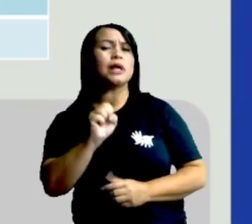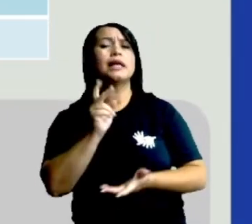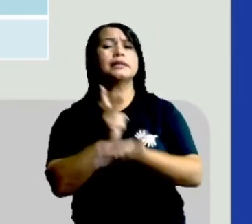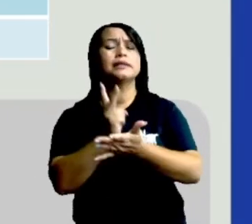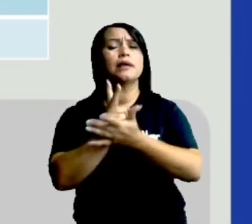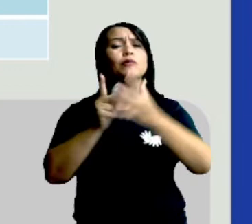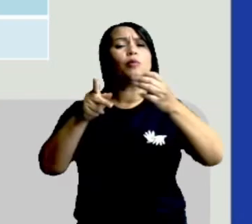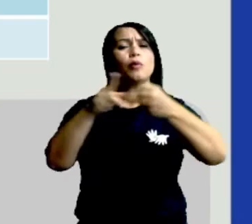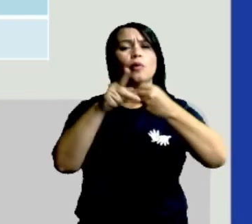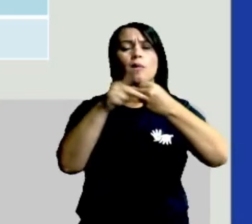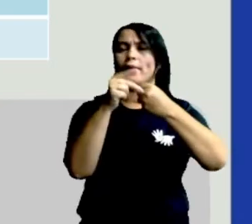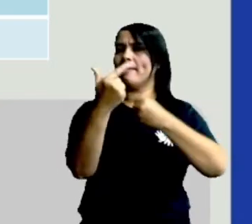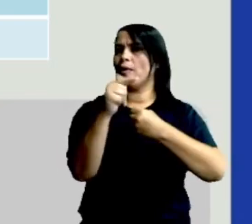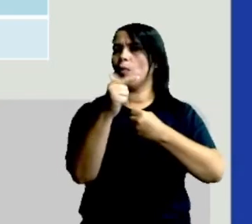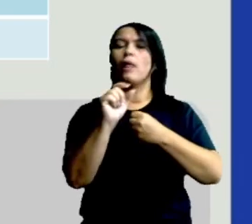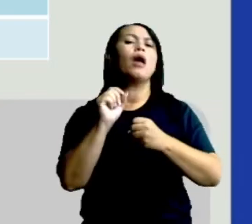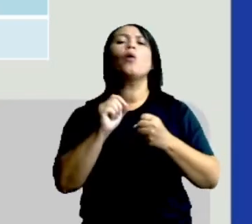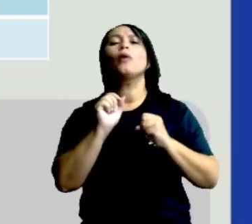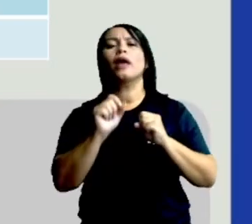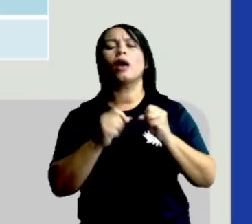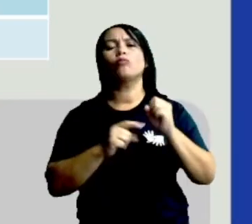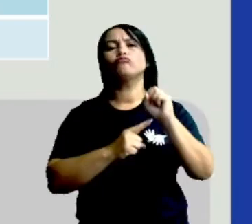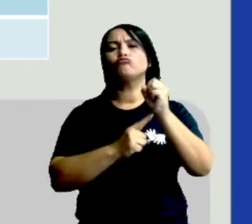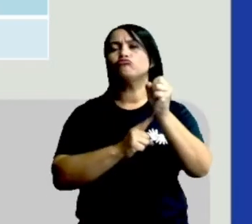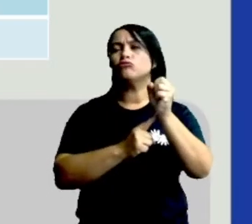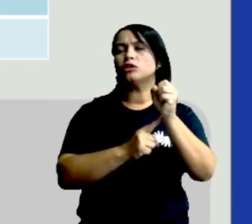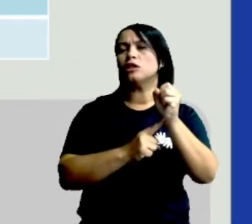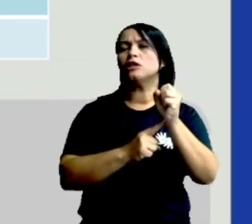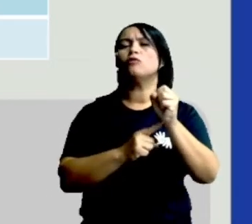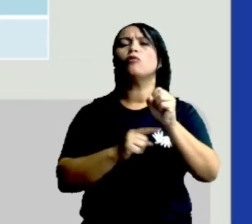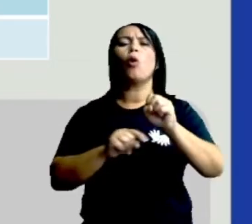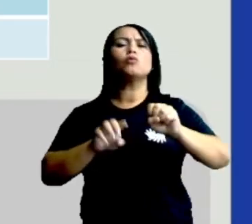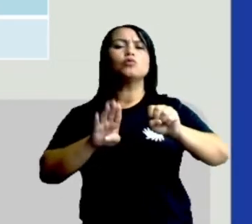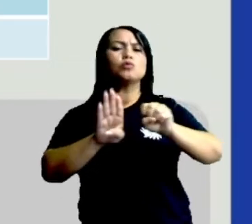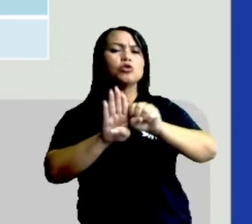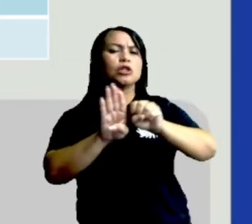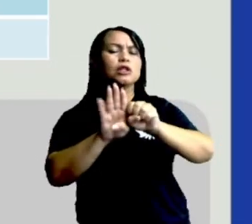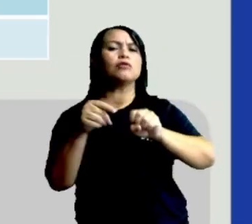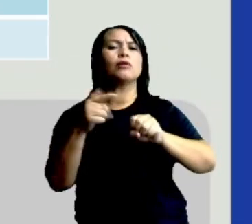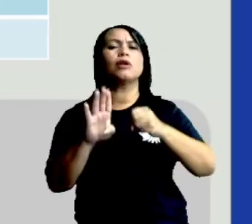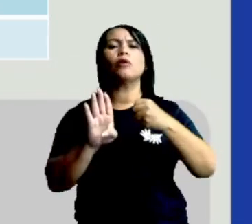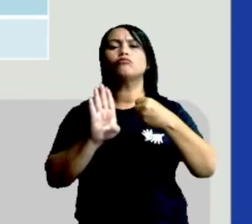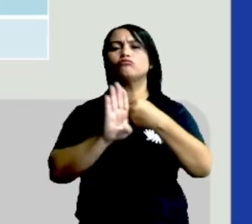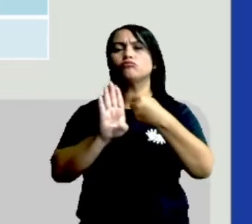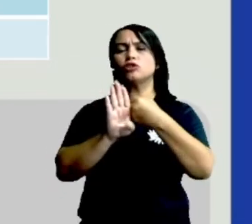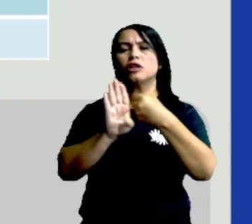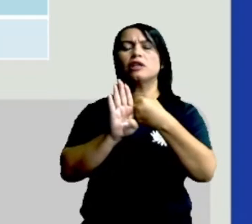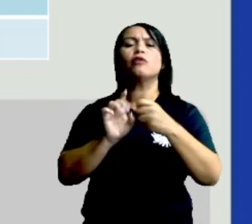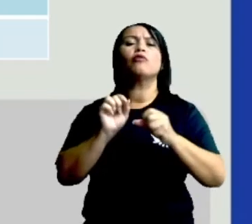acompanham um substantivo e existem somente no singular. Fazem